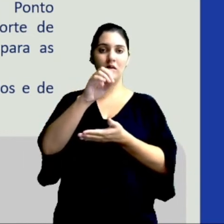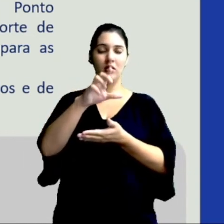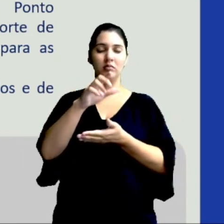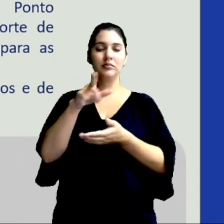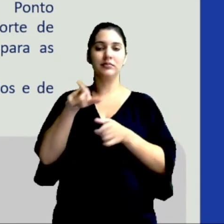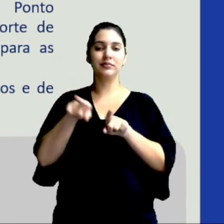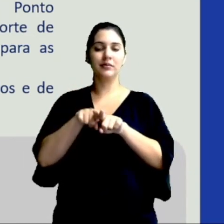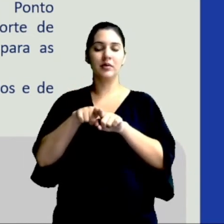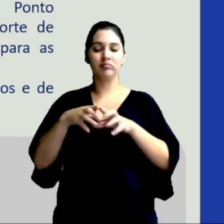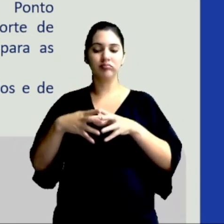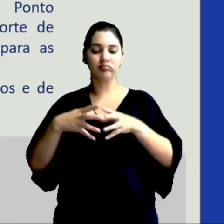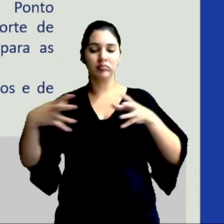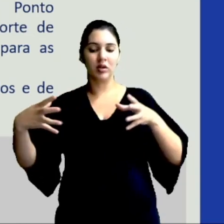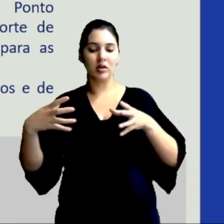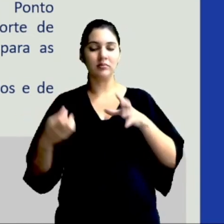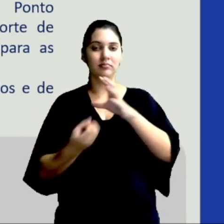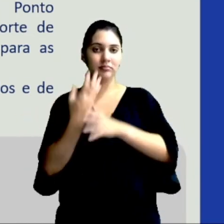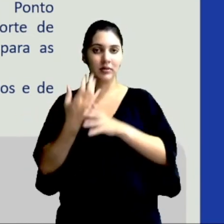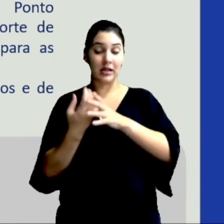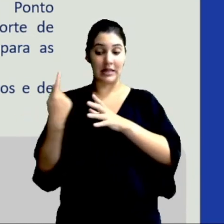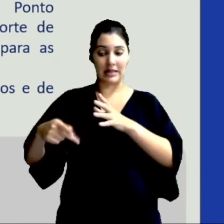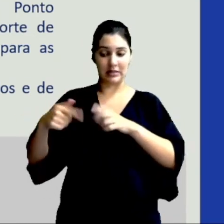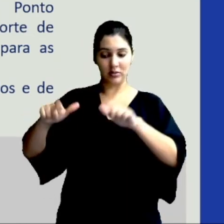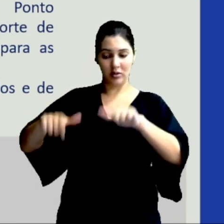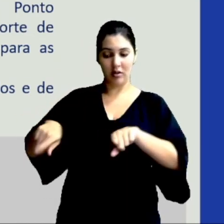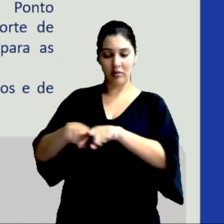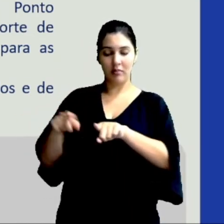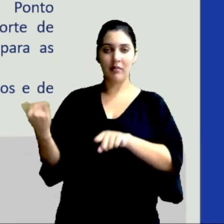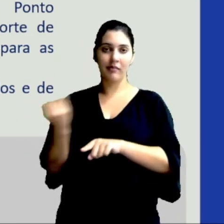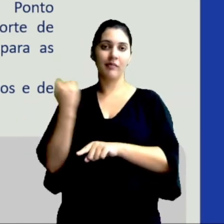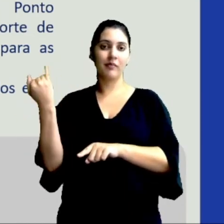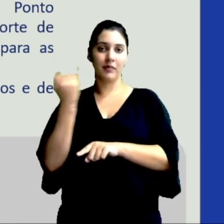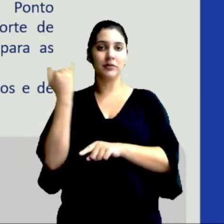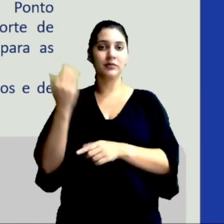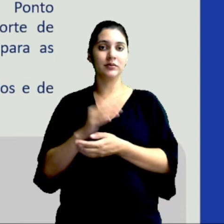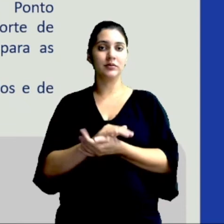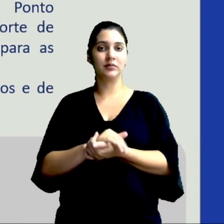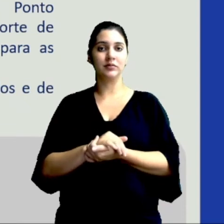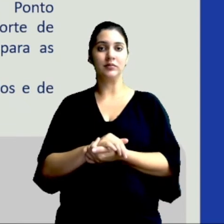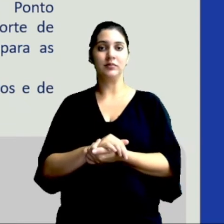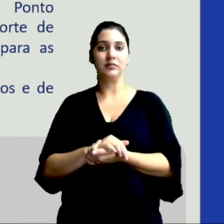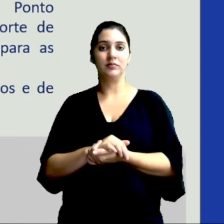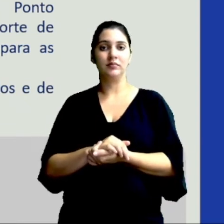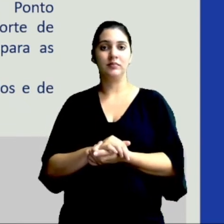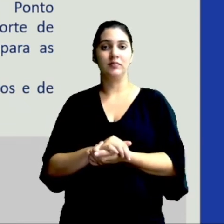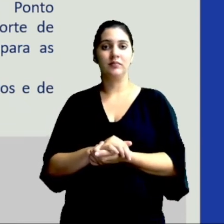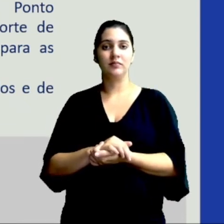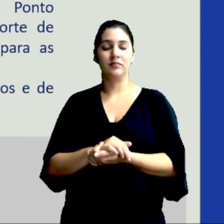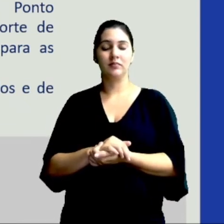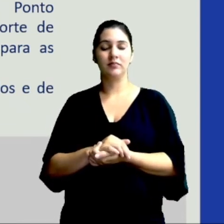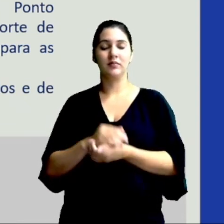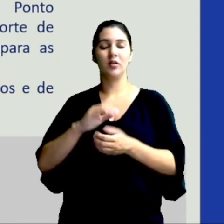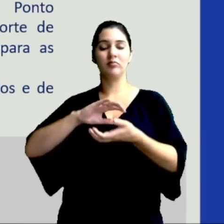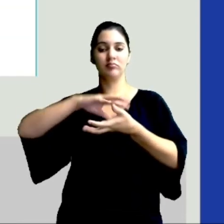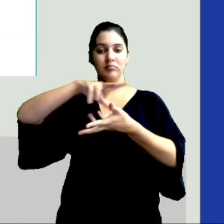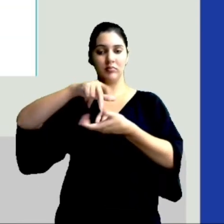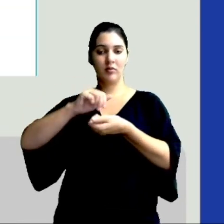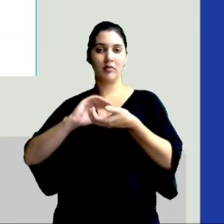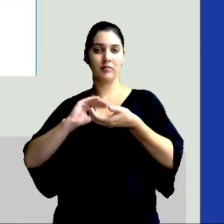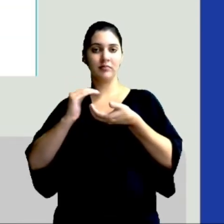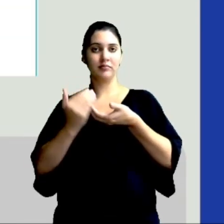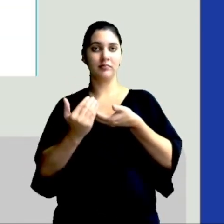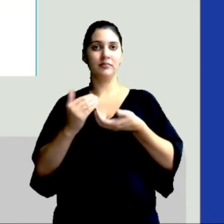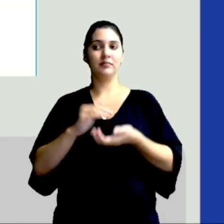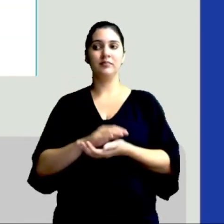da produção. Né. Então essa é uma região também bastante importante do Oriente Médio.